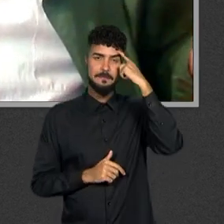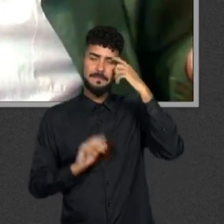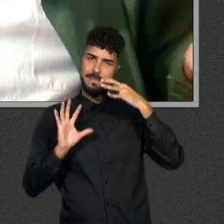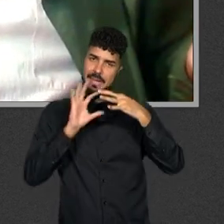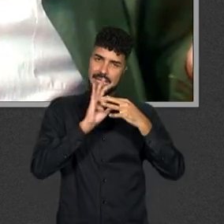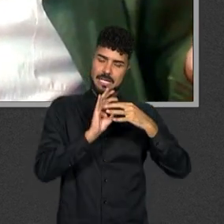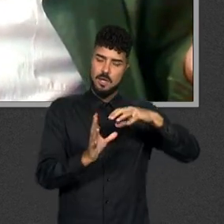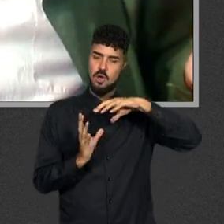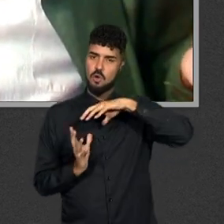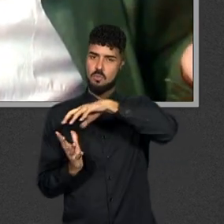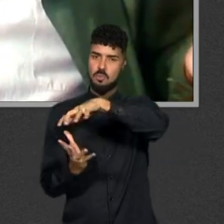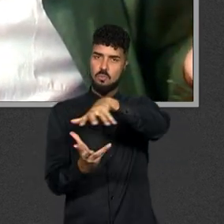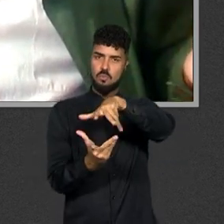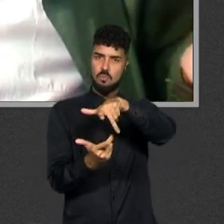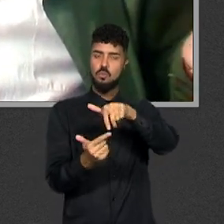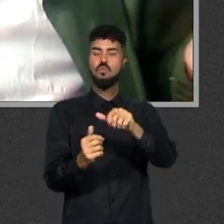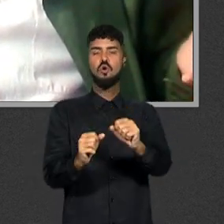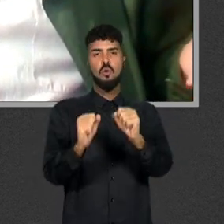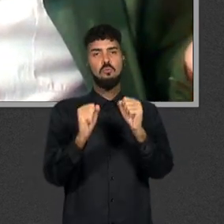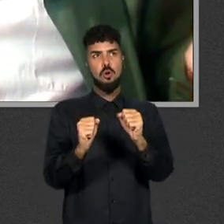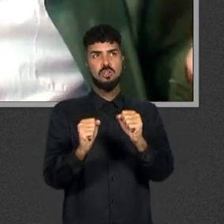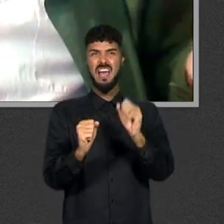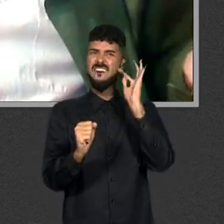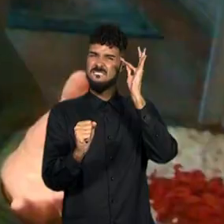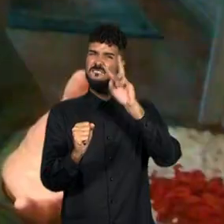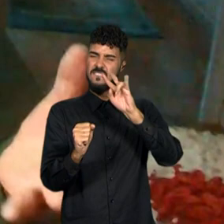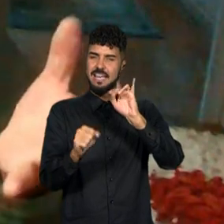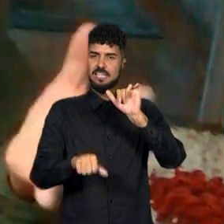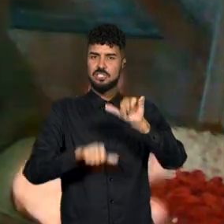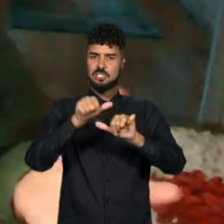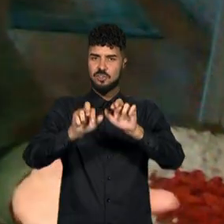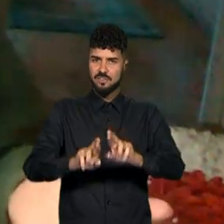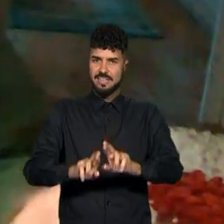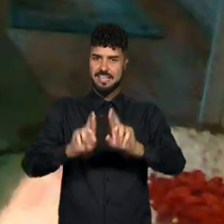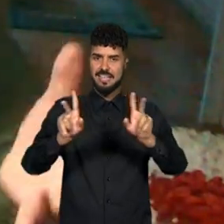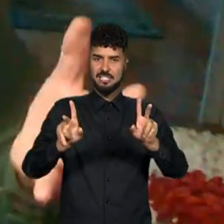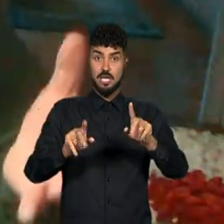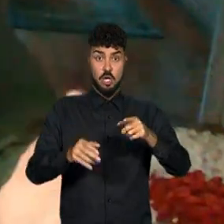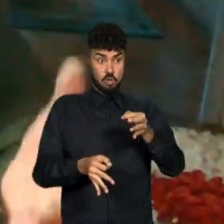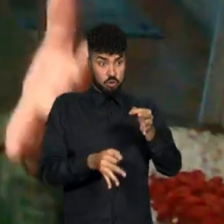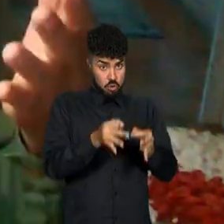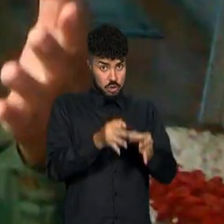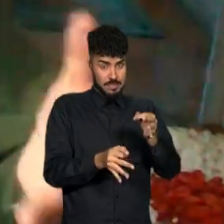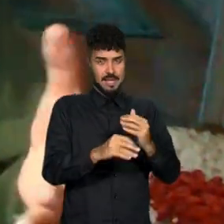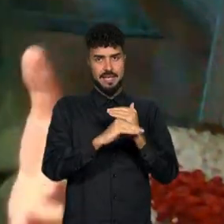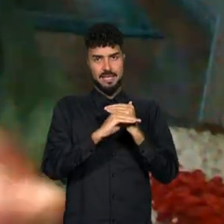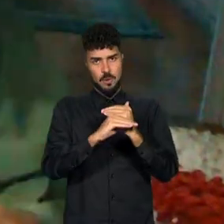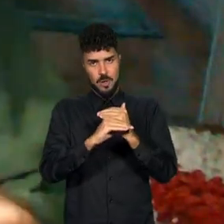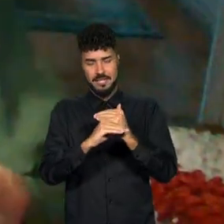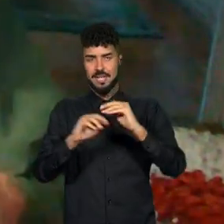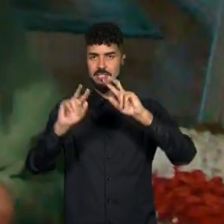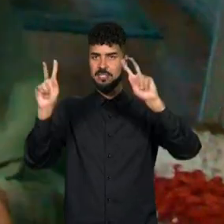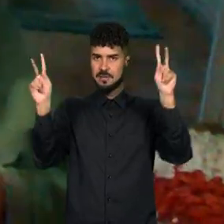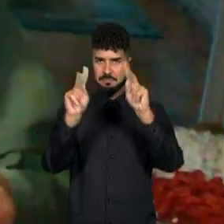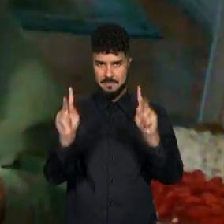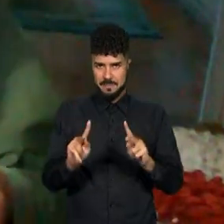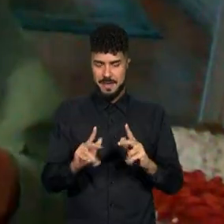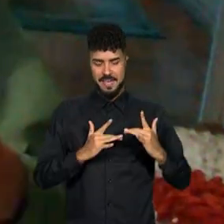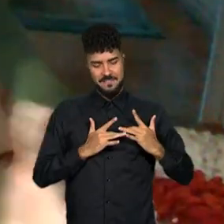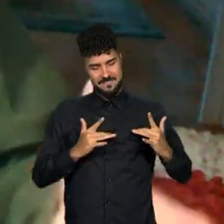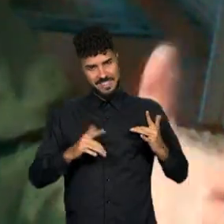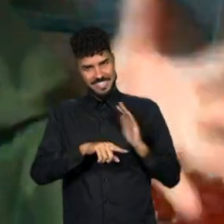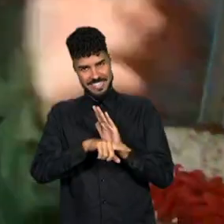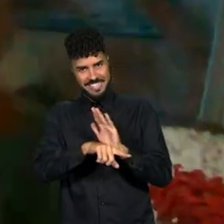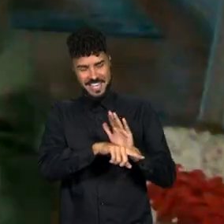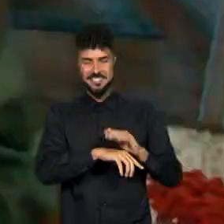o mundo pode ser e há de ser diferente, com justiça, igualdade, paz e